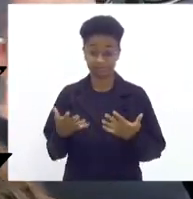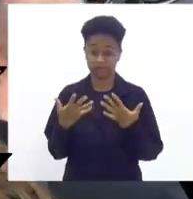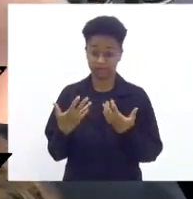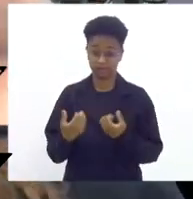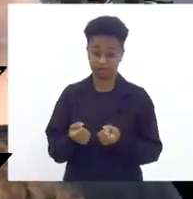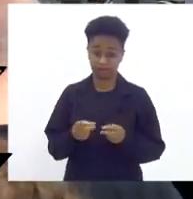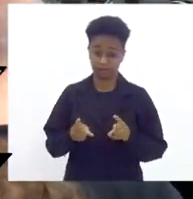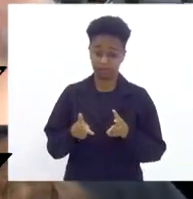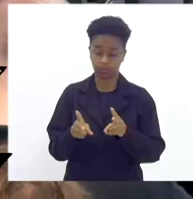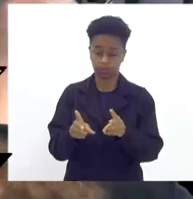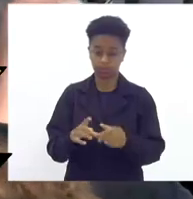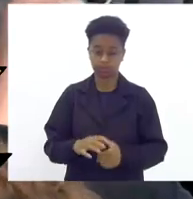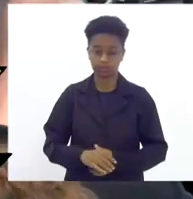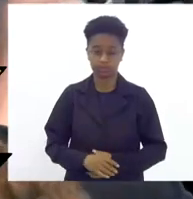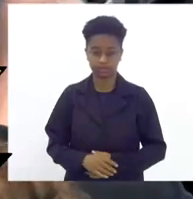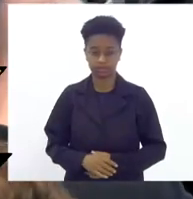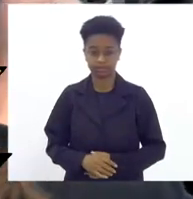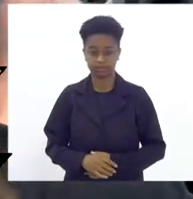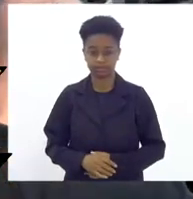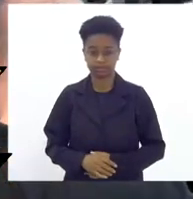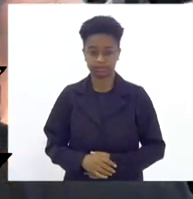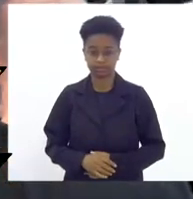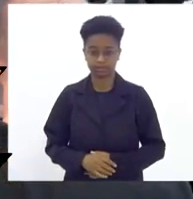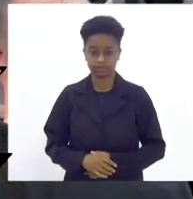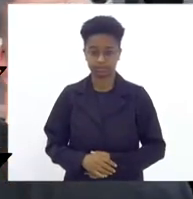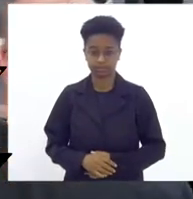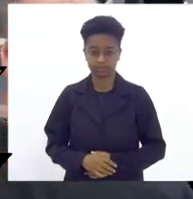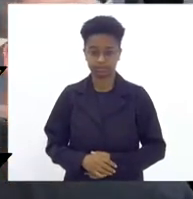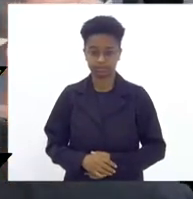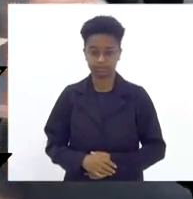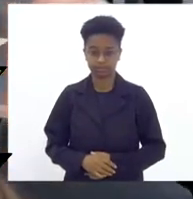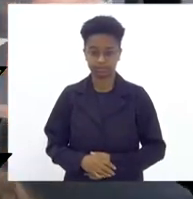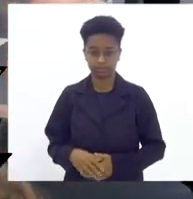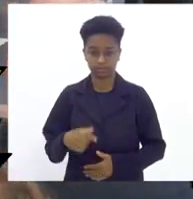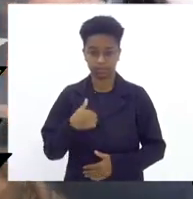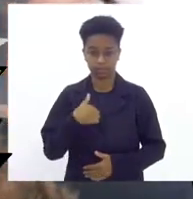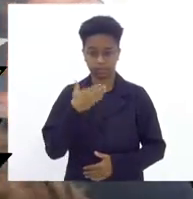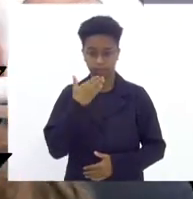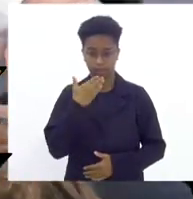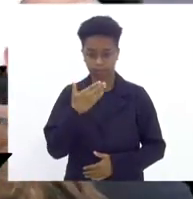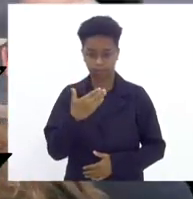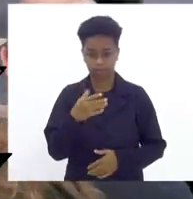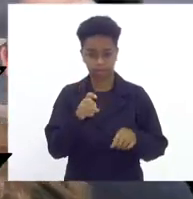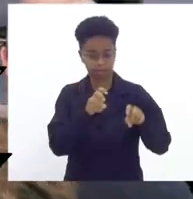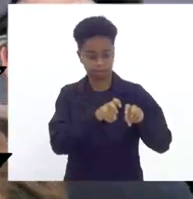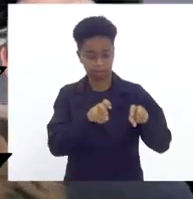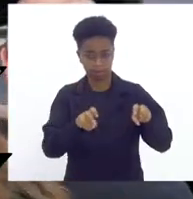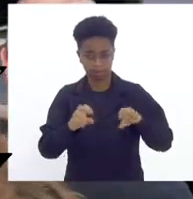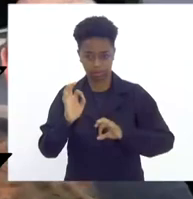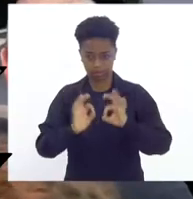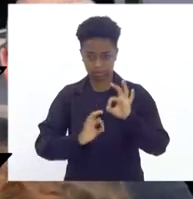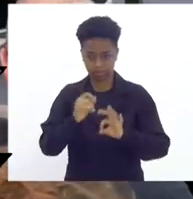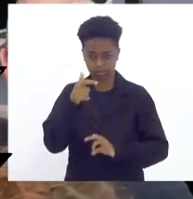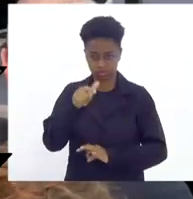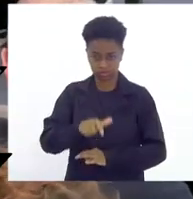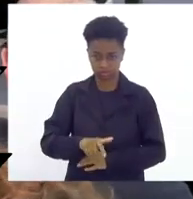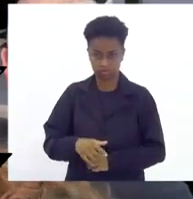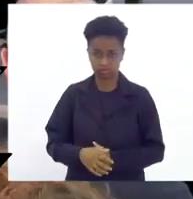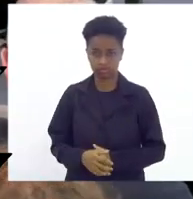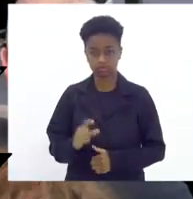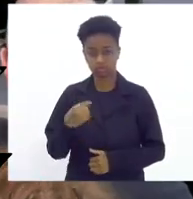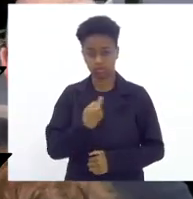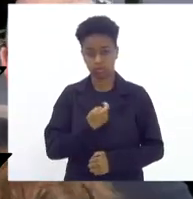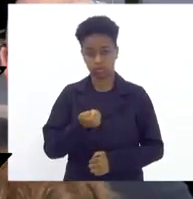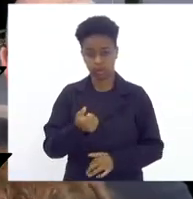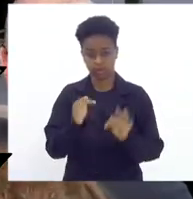continuar aqui a nossa audiência pública eu peço para mesa voltar a ser os lugares novamente aqui a gente já